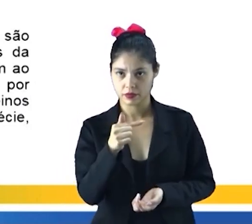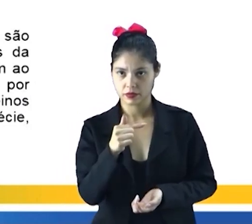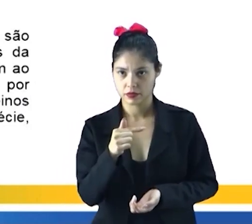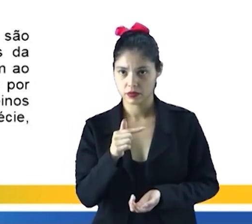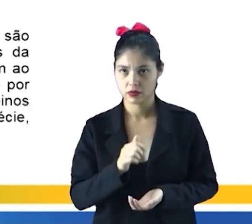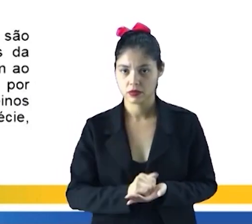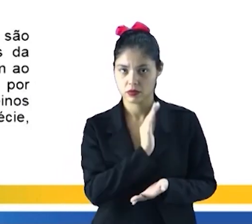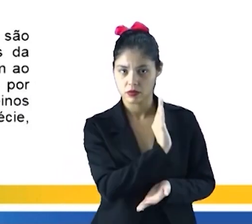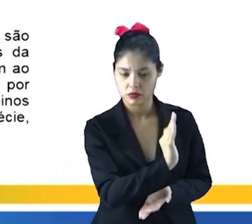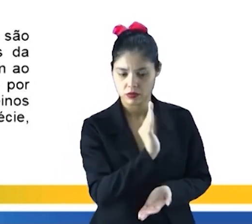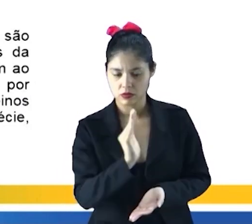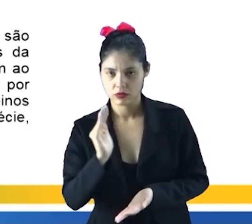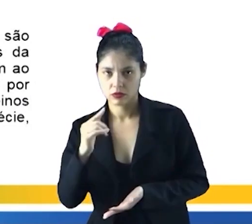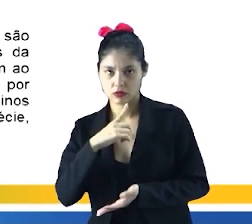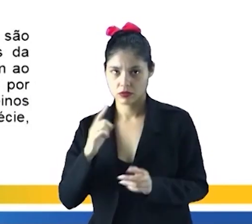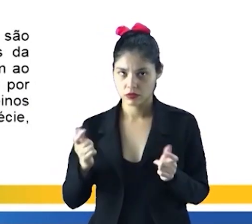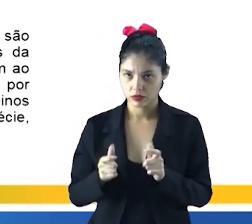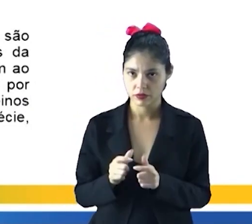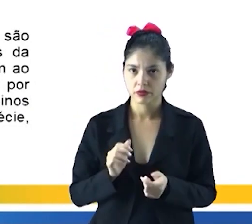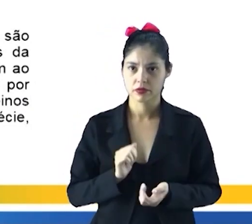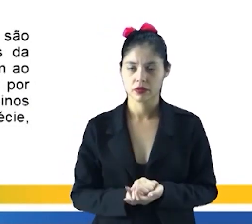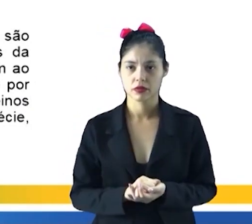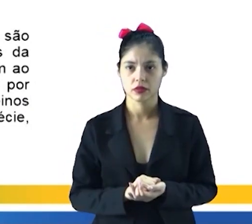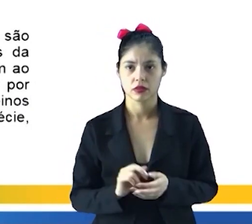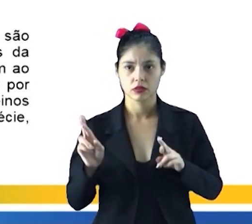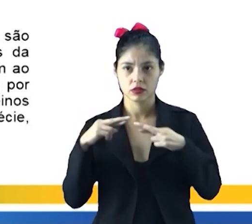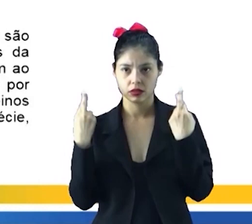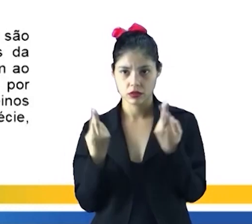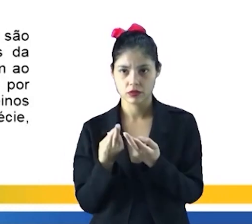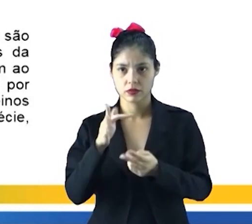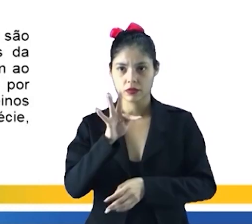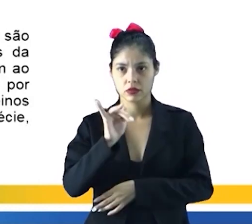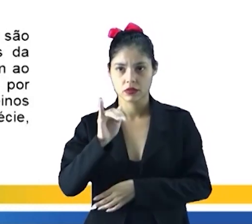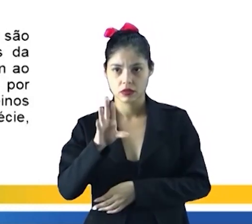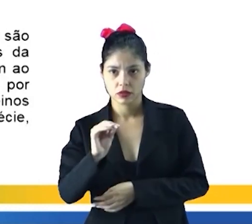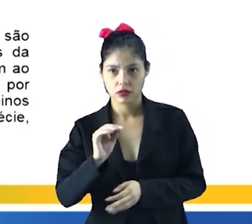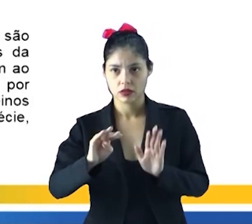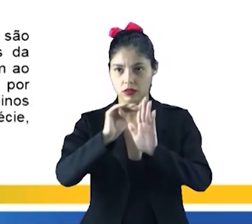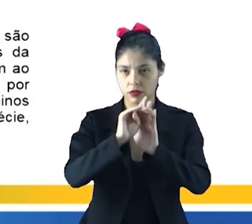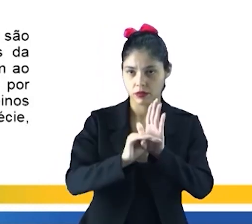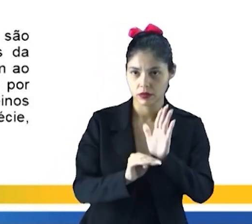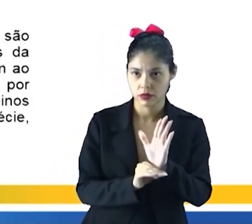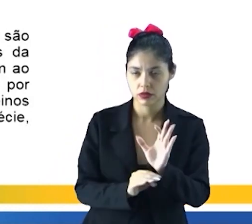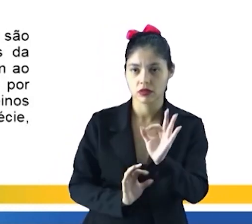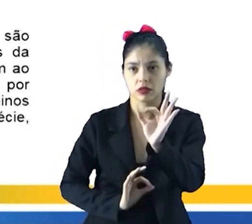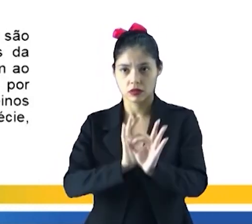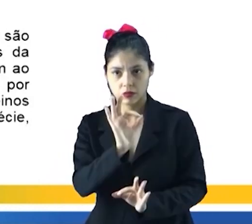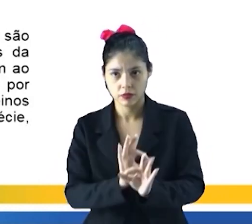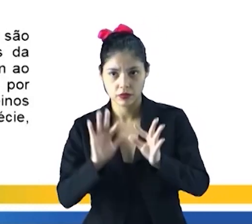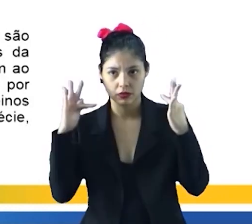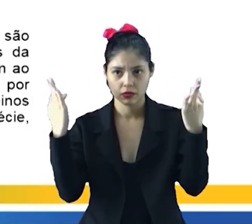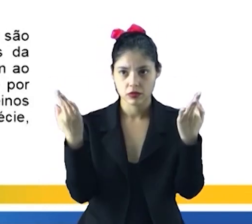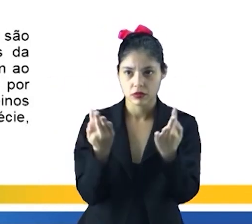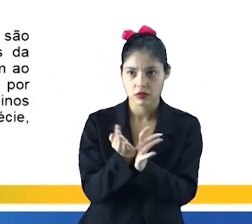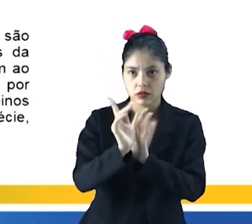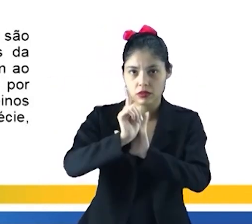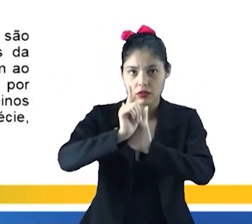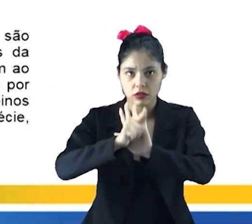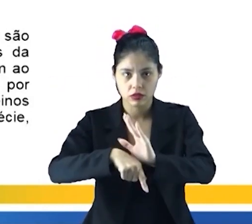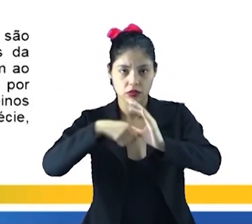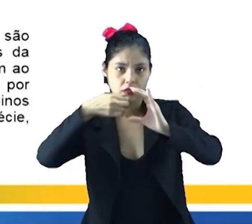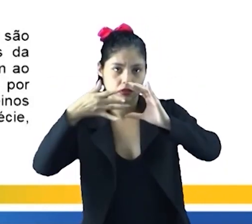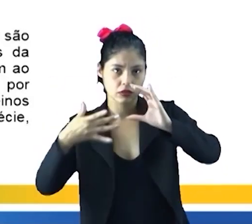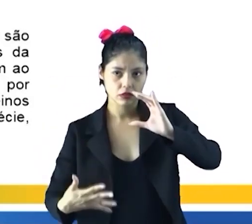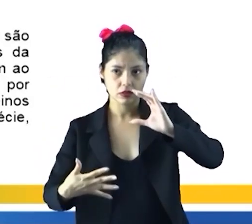as classificações mínimas que a gente vai ter. Então, eu vou ter reino, filo, classe, ordem,